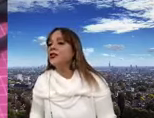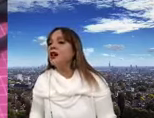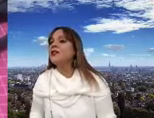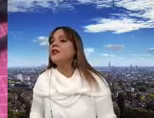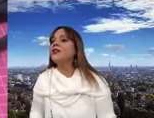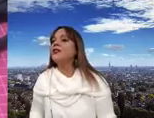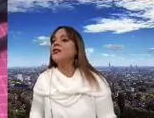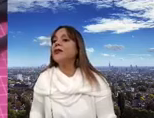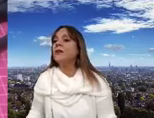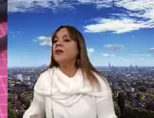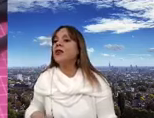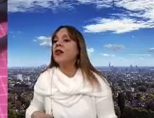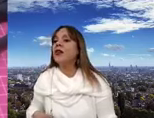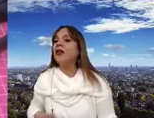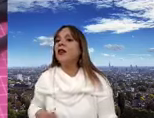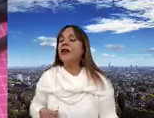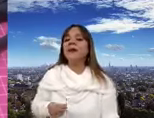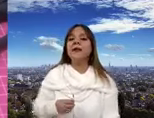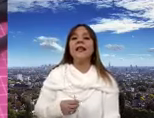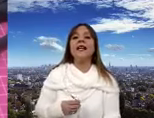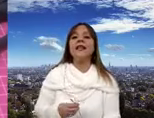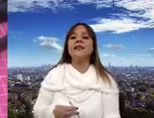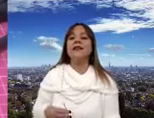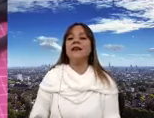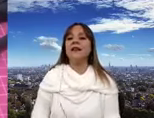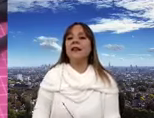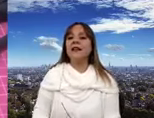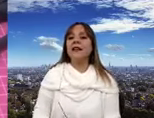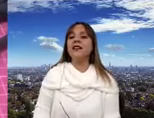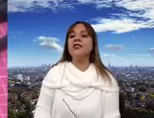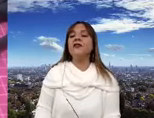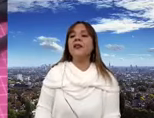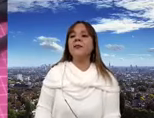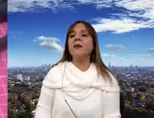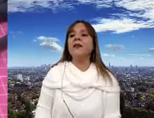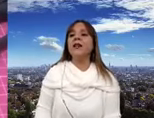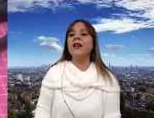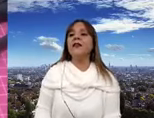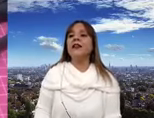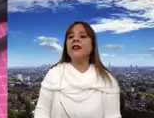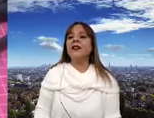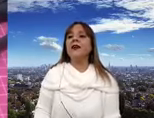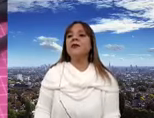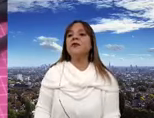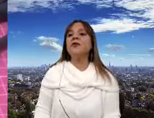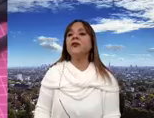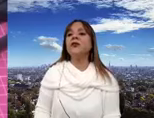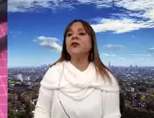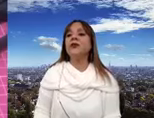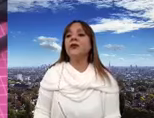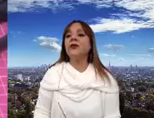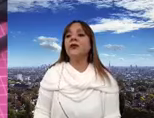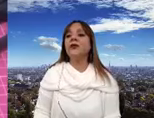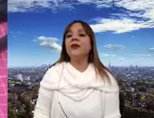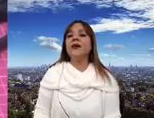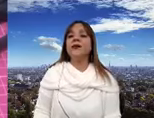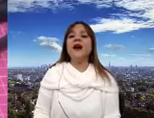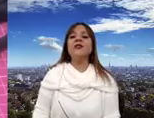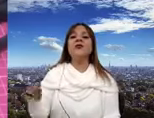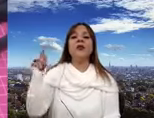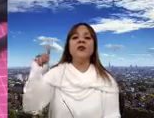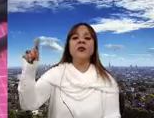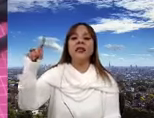diretor? Já ultrapassou? Que beleza! O que que a gente Ah, faz? que Espera um lindo! pouquinho? Ou dá mais um minuto? Mais um